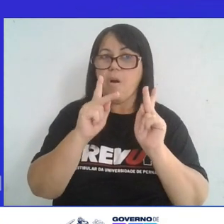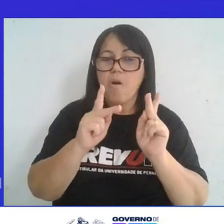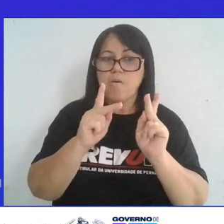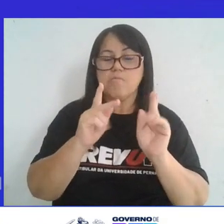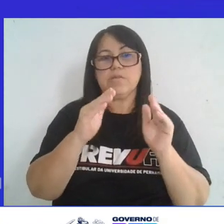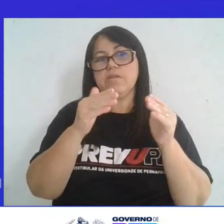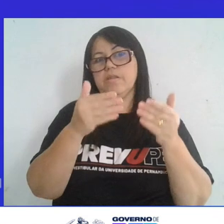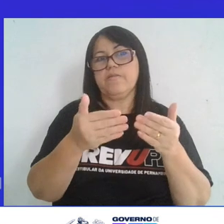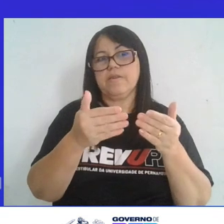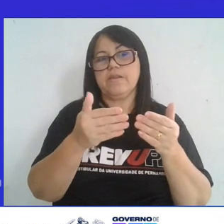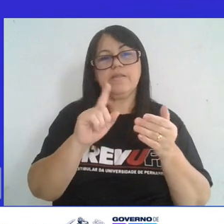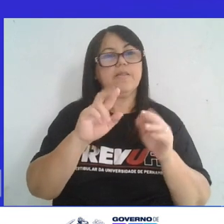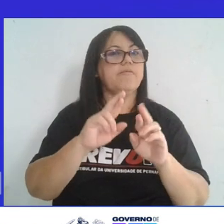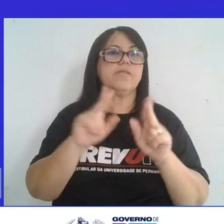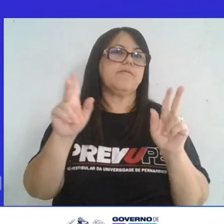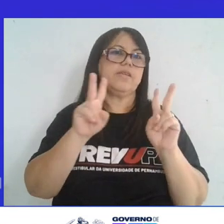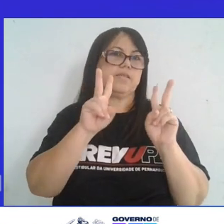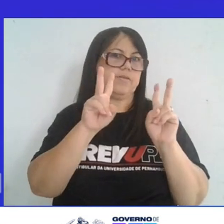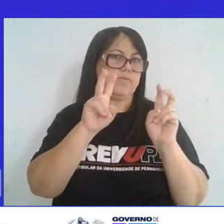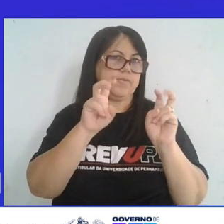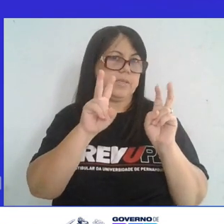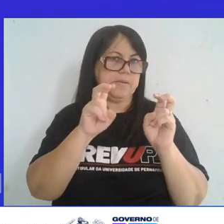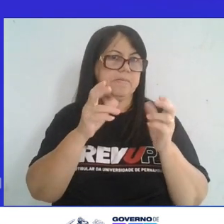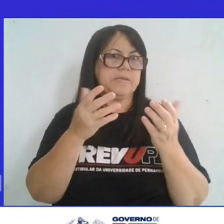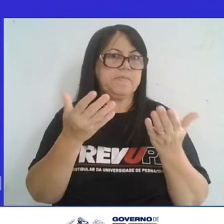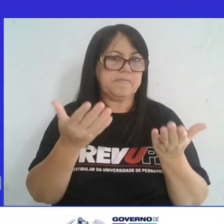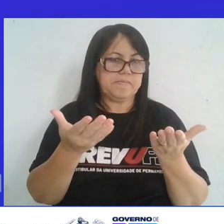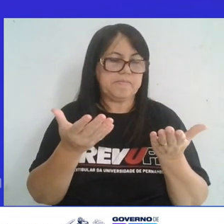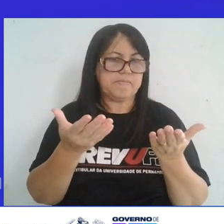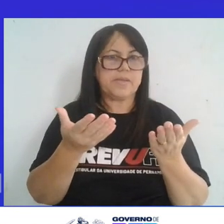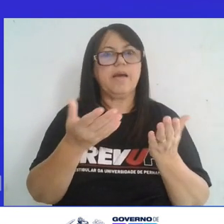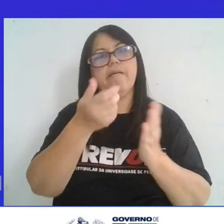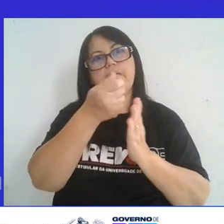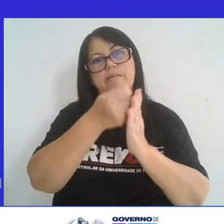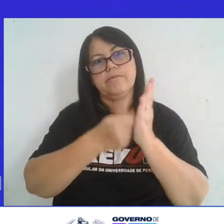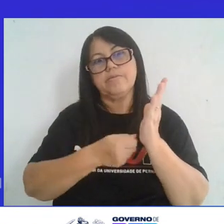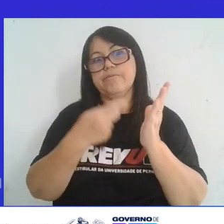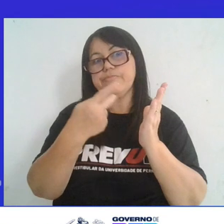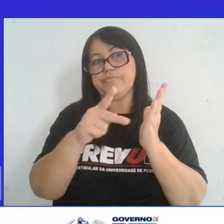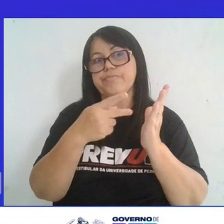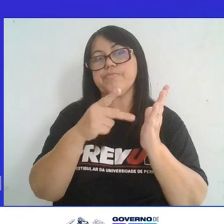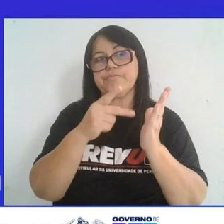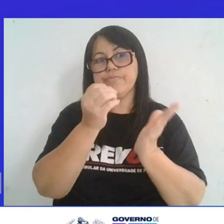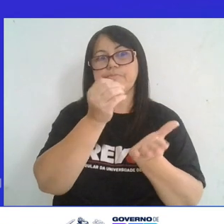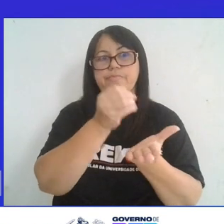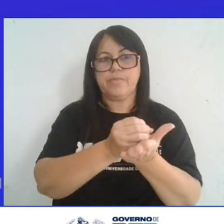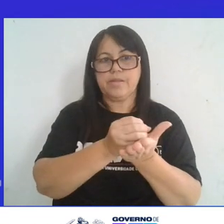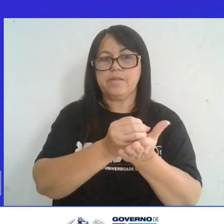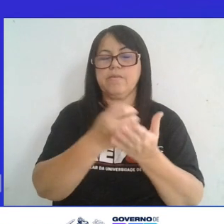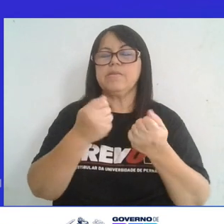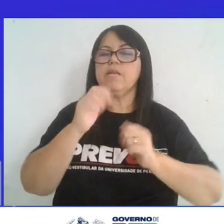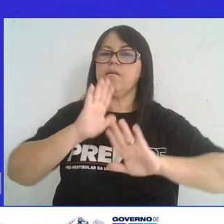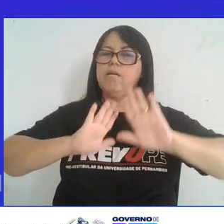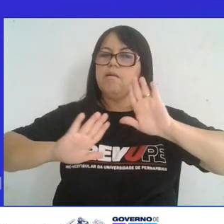que não tem nada a ver com o tema, né? E Deus não vai lhe ajudar nessa hora. Sua redação será zero, tá? Então,